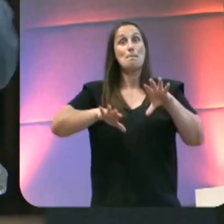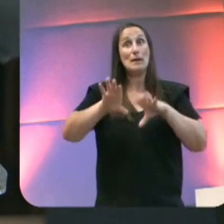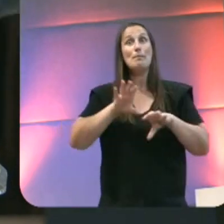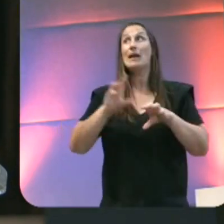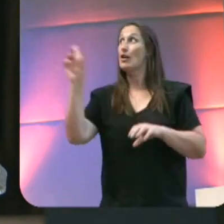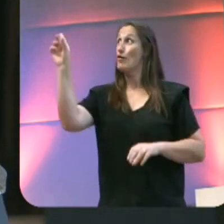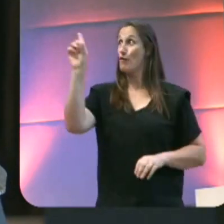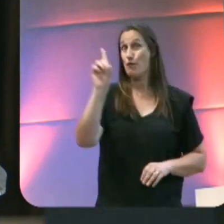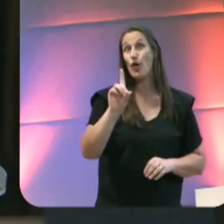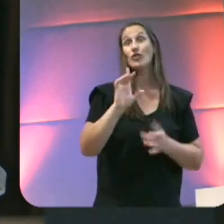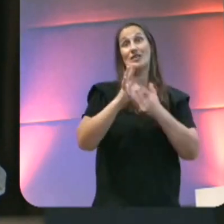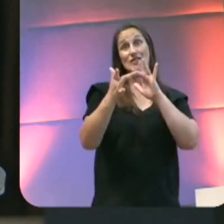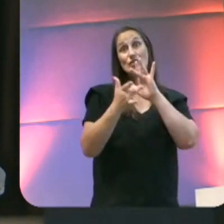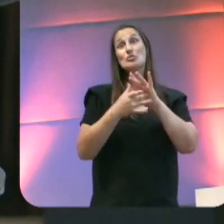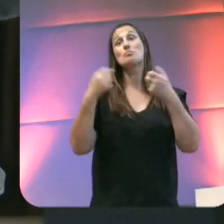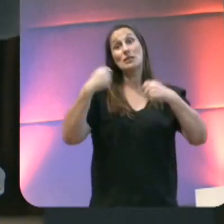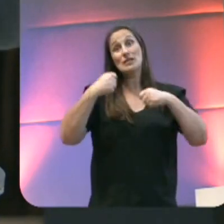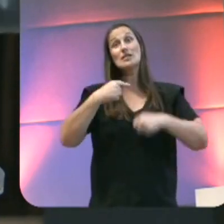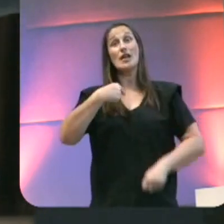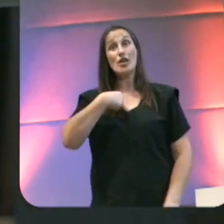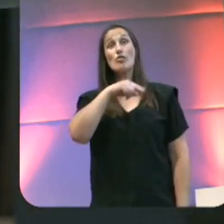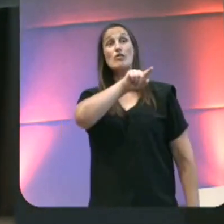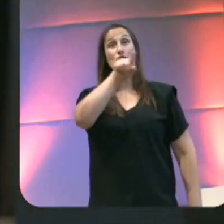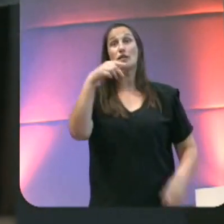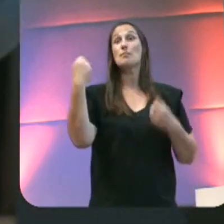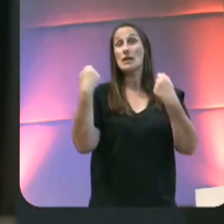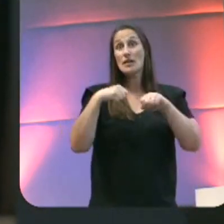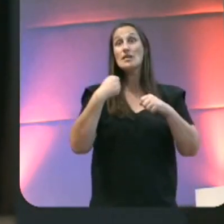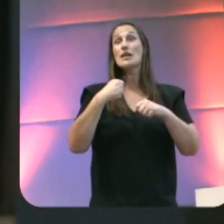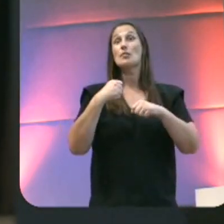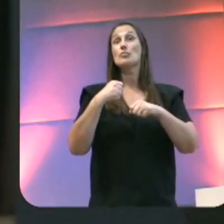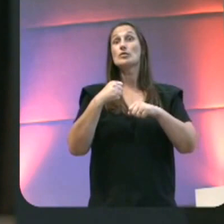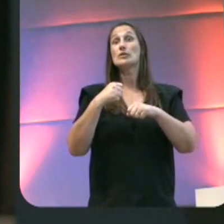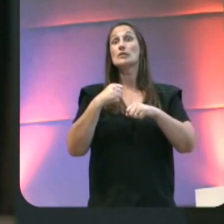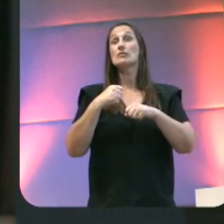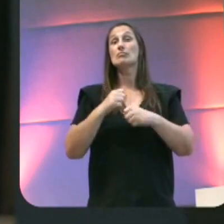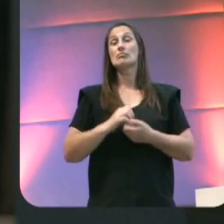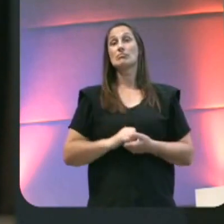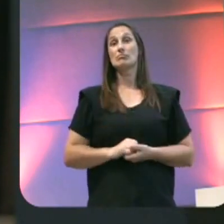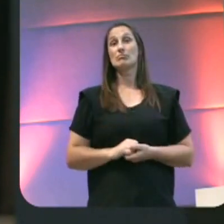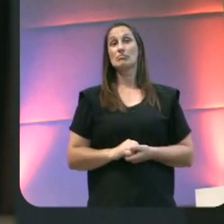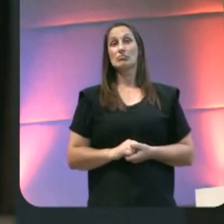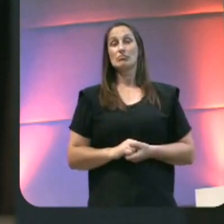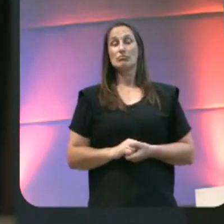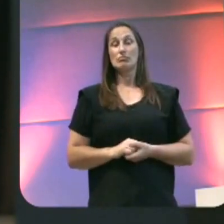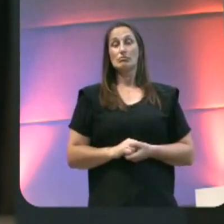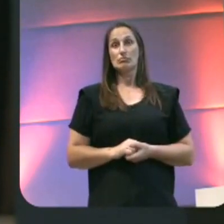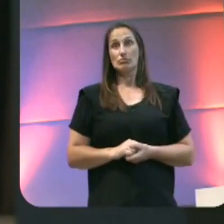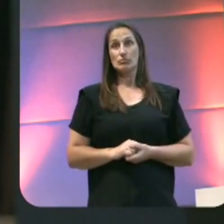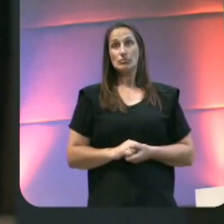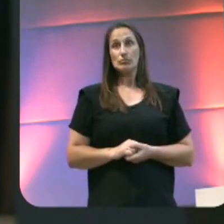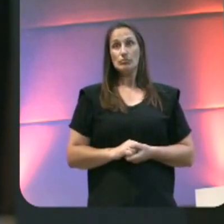inesperada. Ele vai falando sobre tudo isso nos capítulos anteriores. E aqui